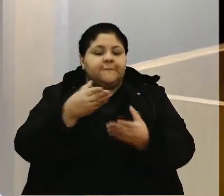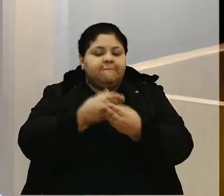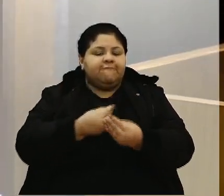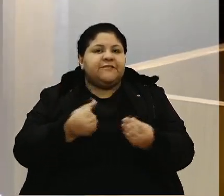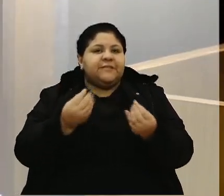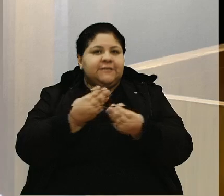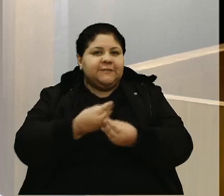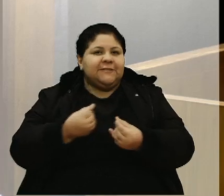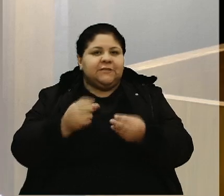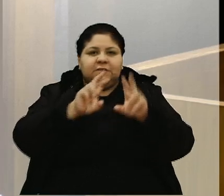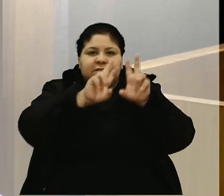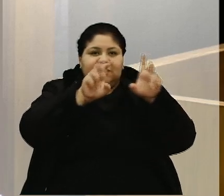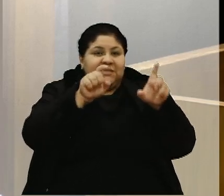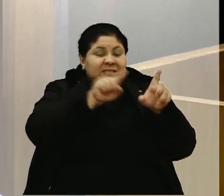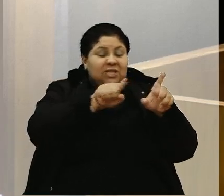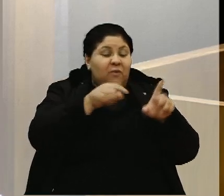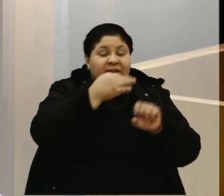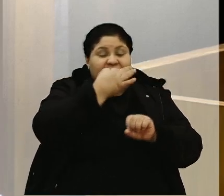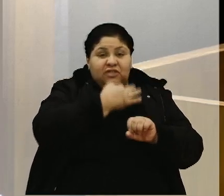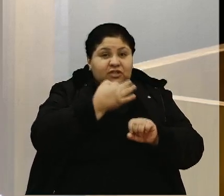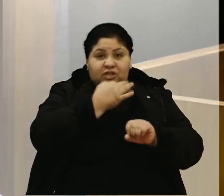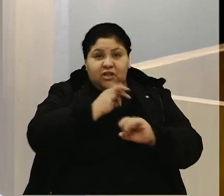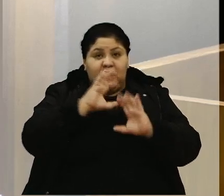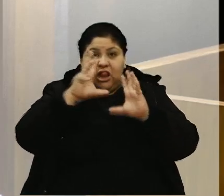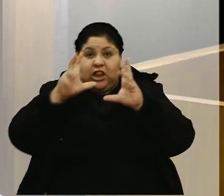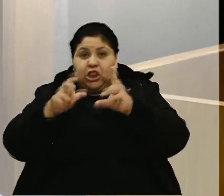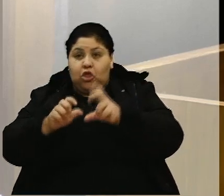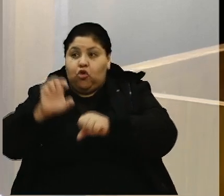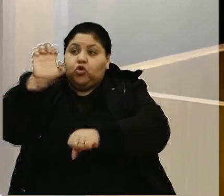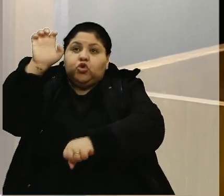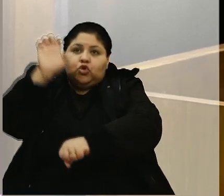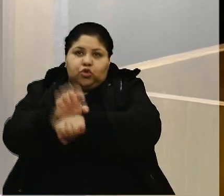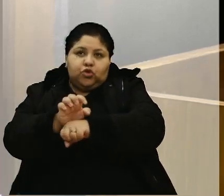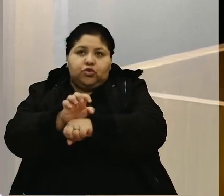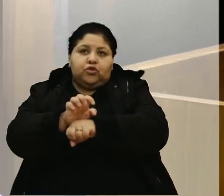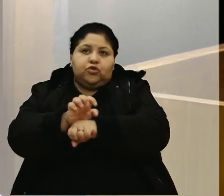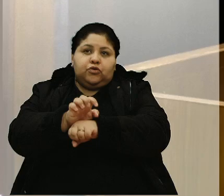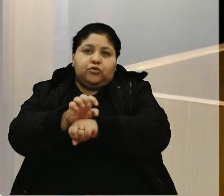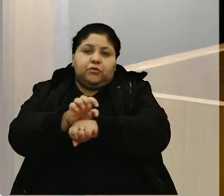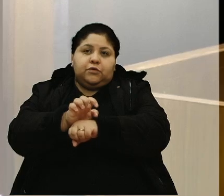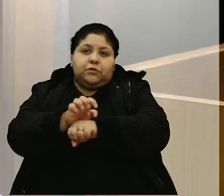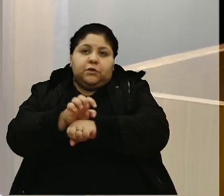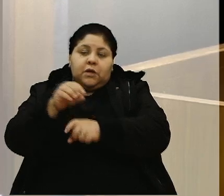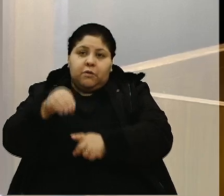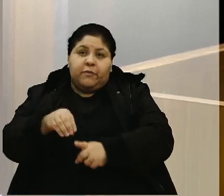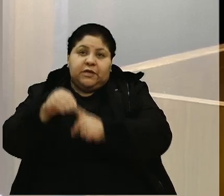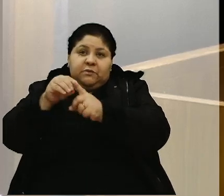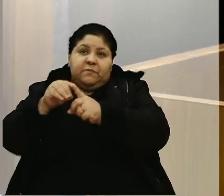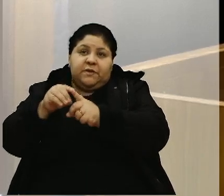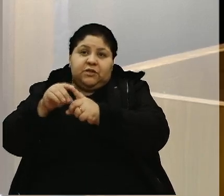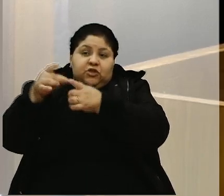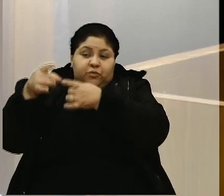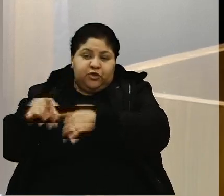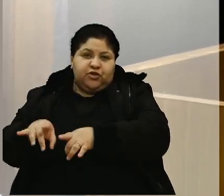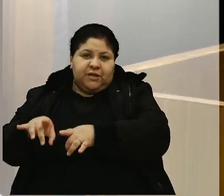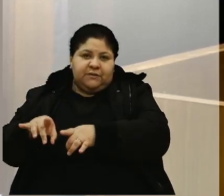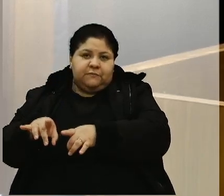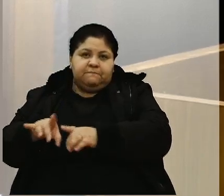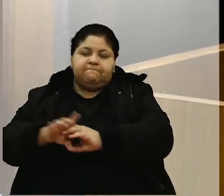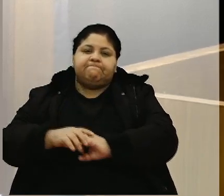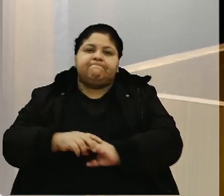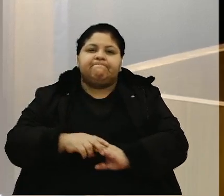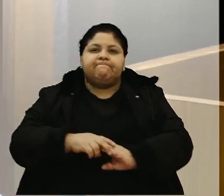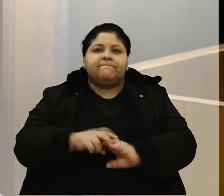essa pauta, que não é de Caxias, é de todos os estados, né, especialmente aos que foram mais atingidos. E eu preciso dizer que a